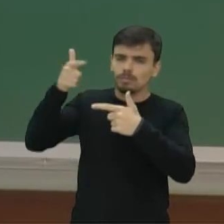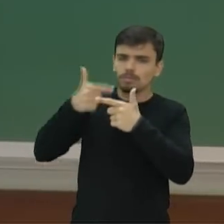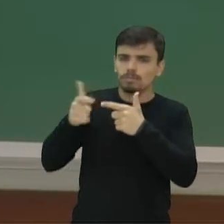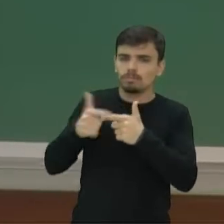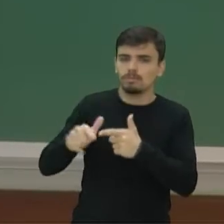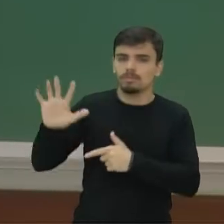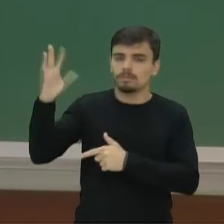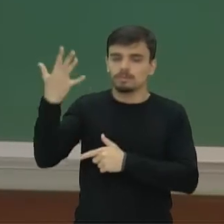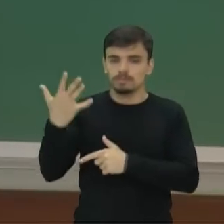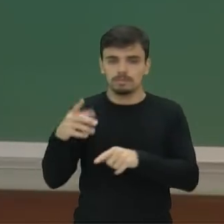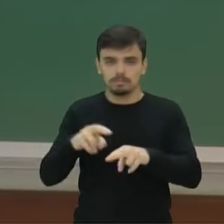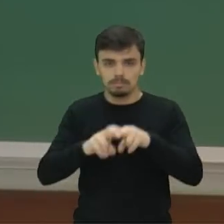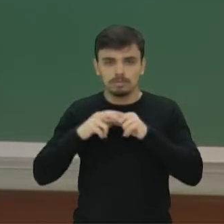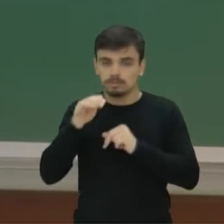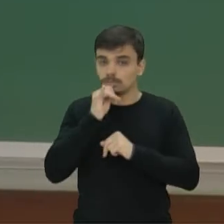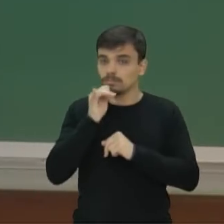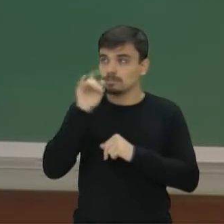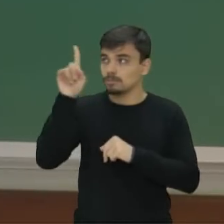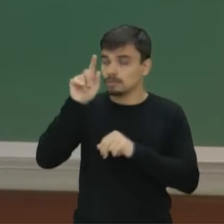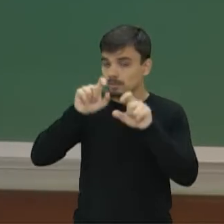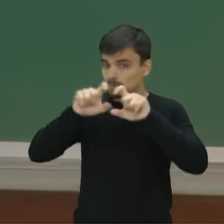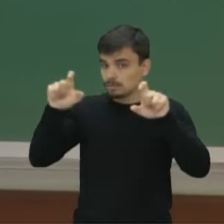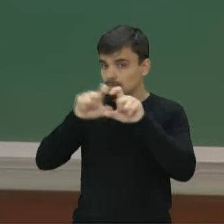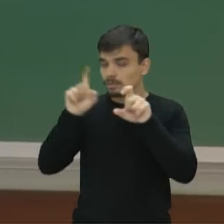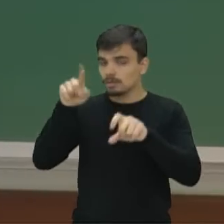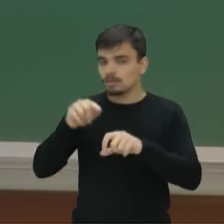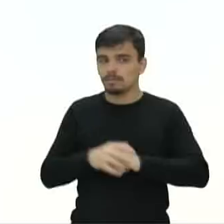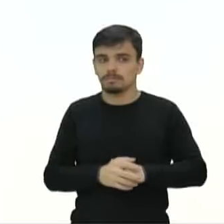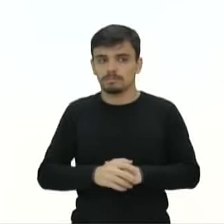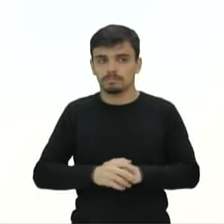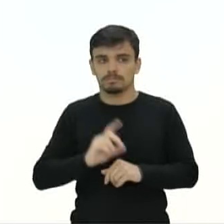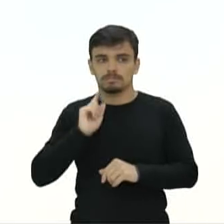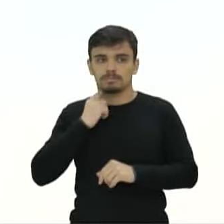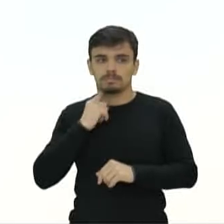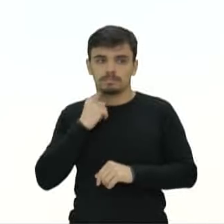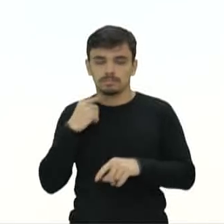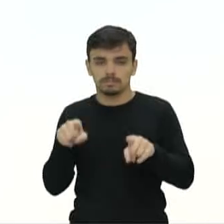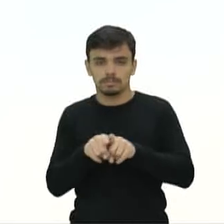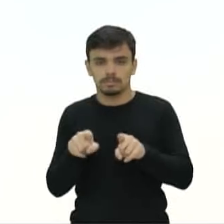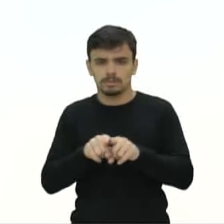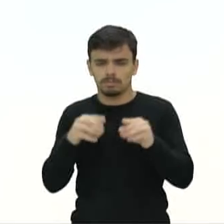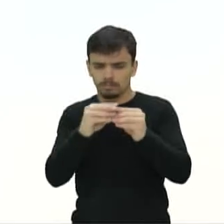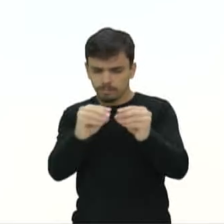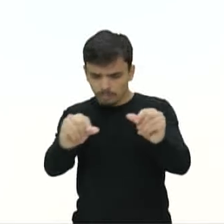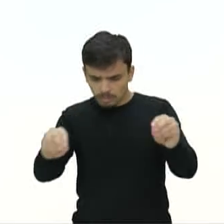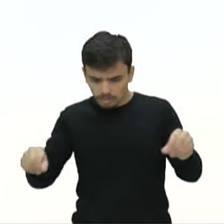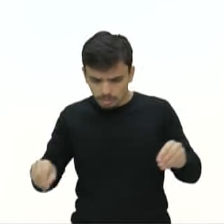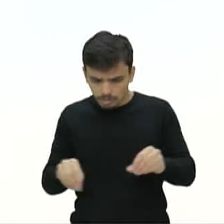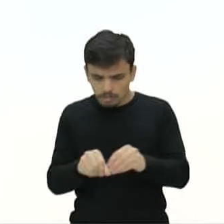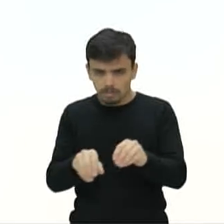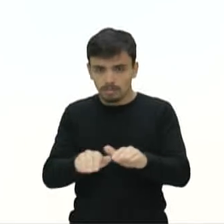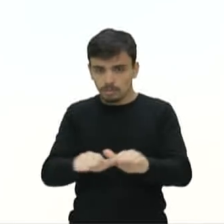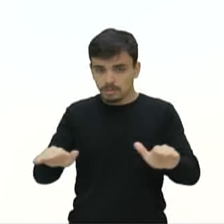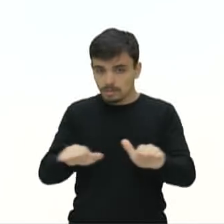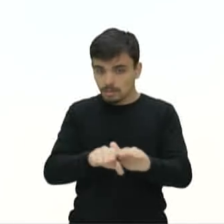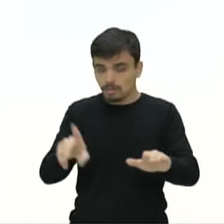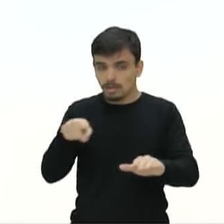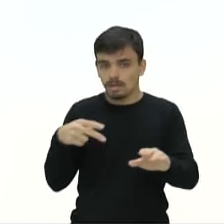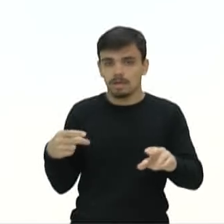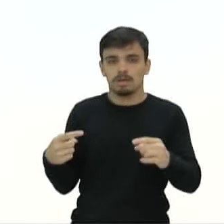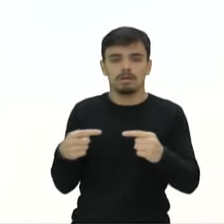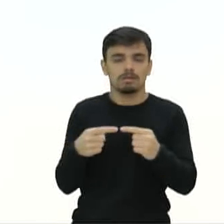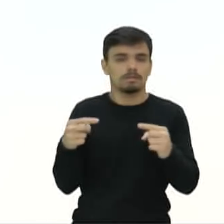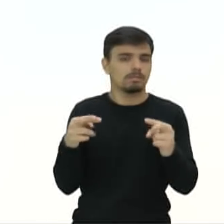problemas acontecem, a exemplo desse que você está vendo na tela agora, que é ó, a poluição e a degradação do solo, que está associado ao uso